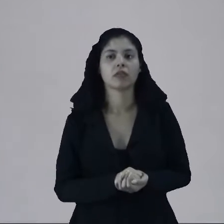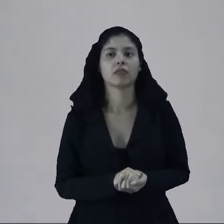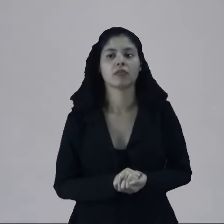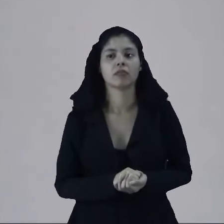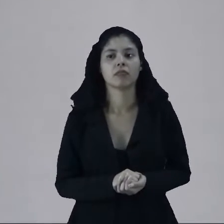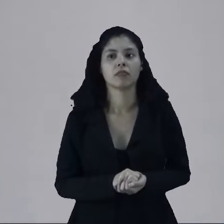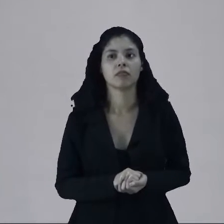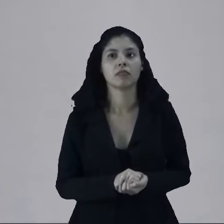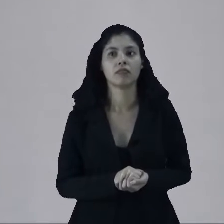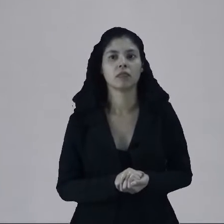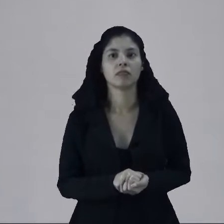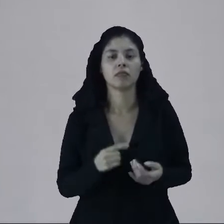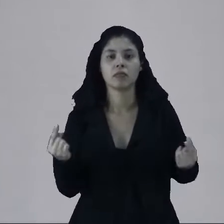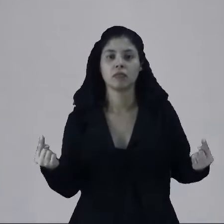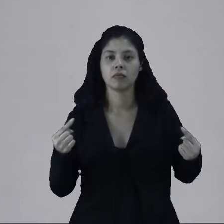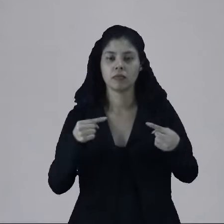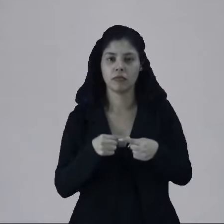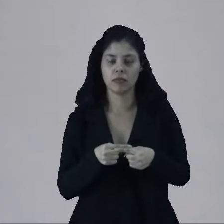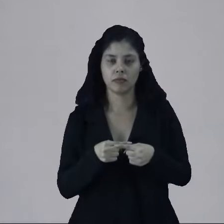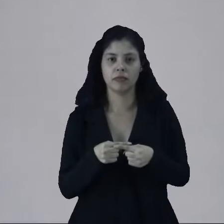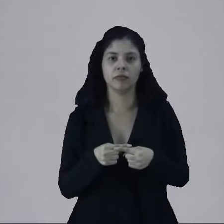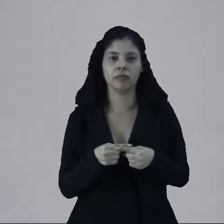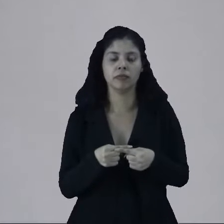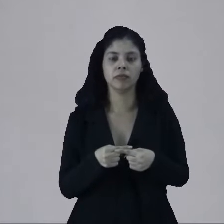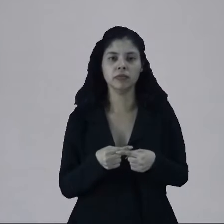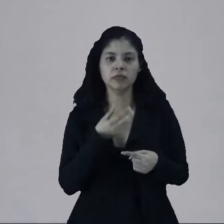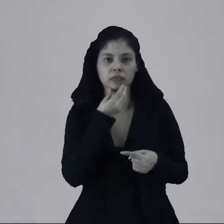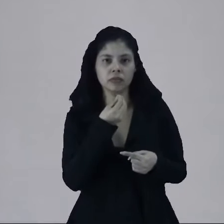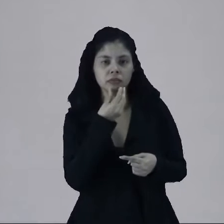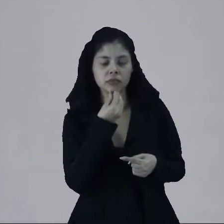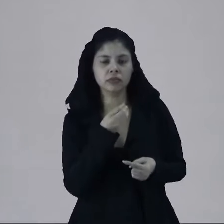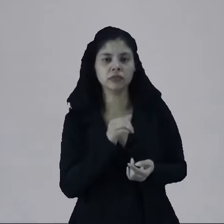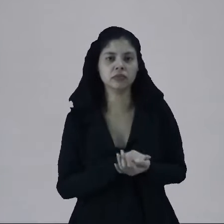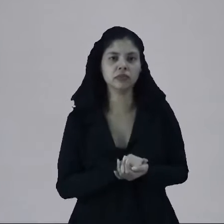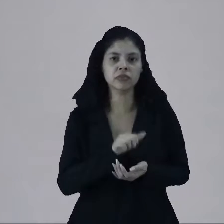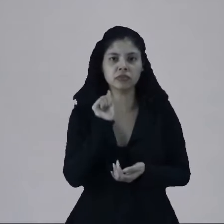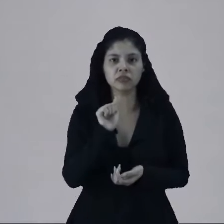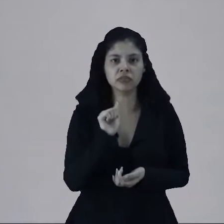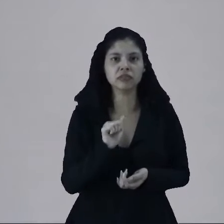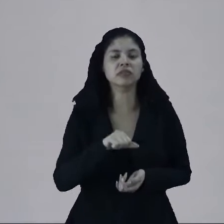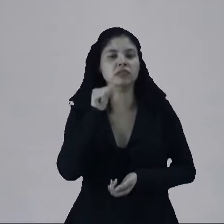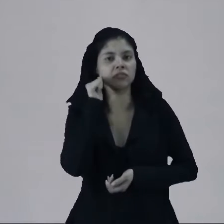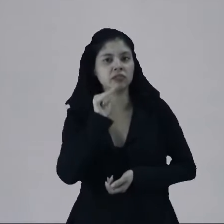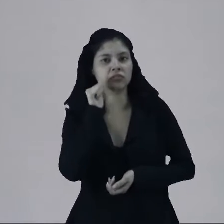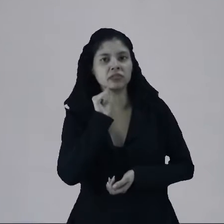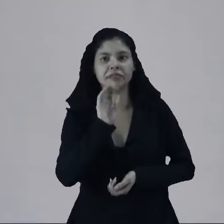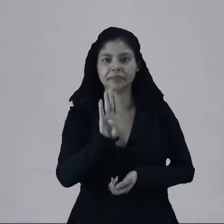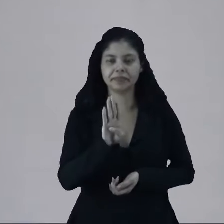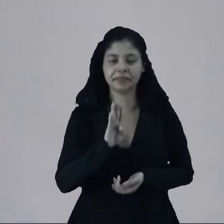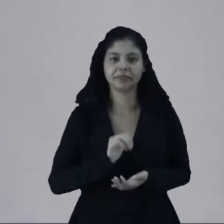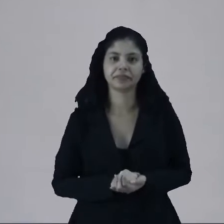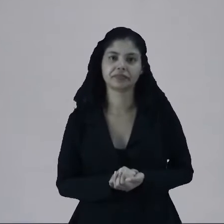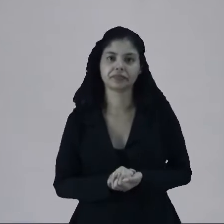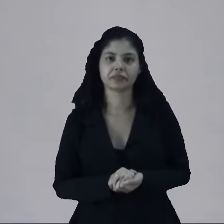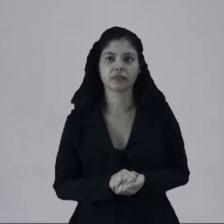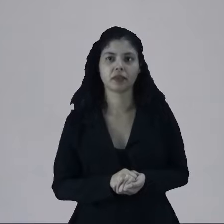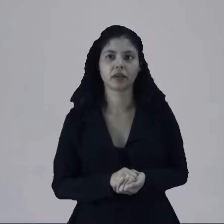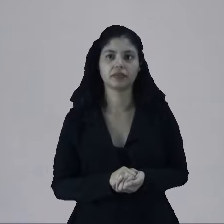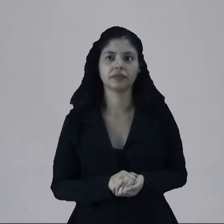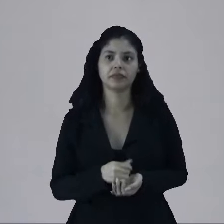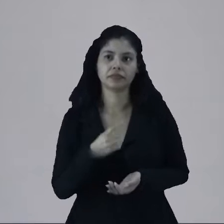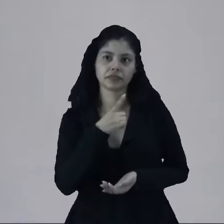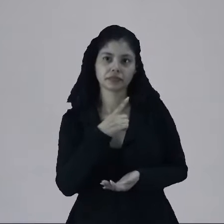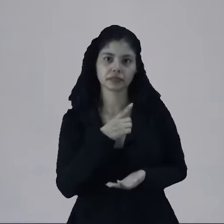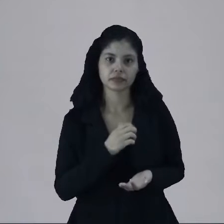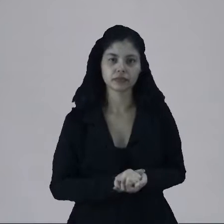Vamos dizer, então, que de um cruzamento entre um homem A com uma mulher B, eu